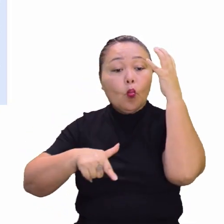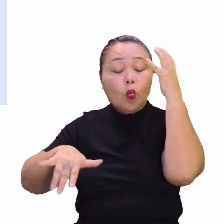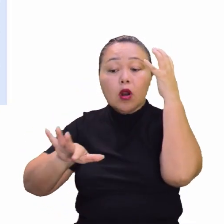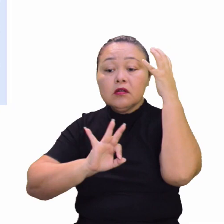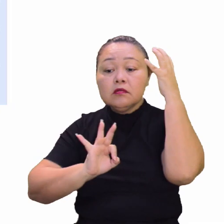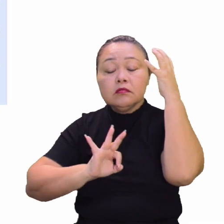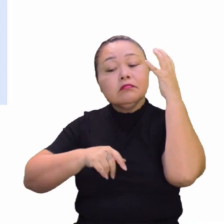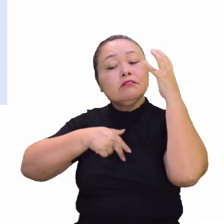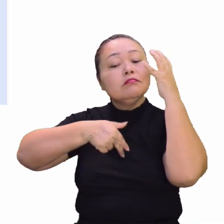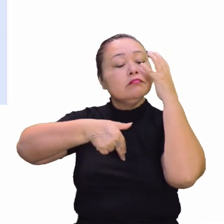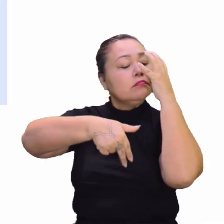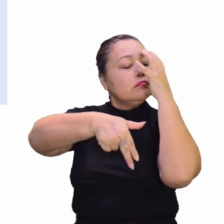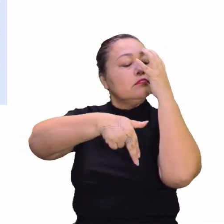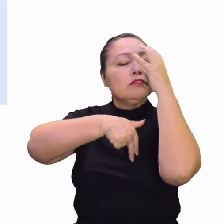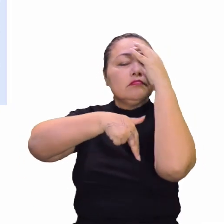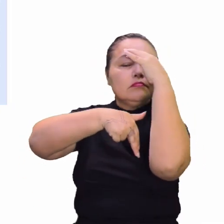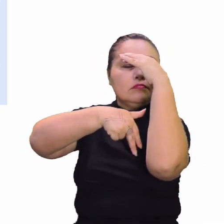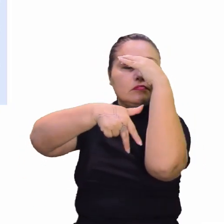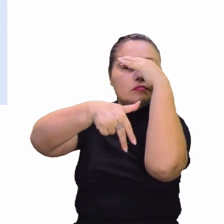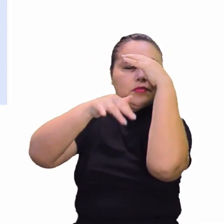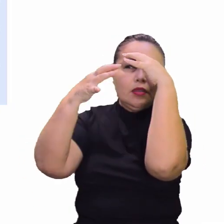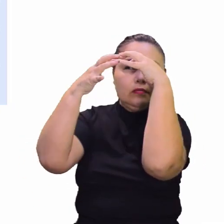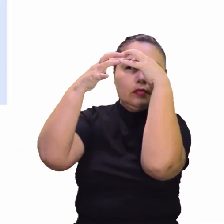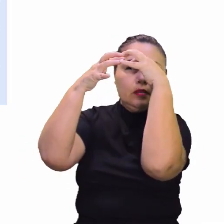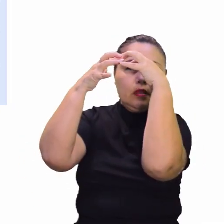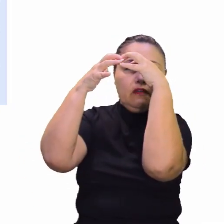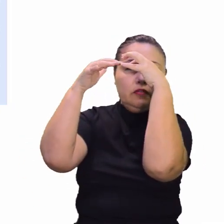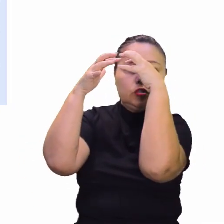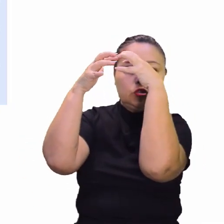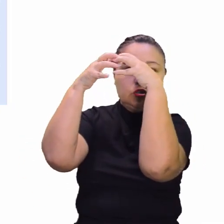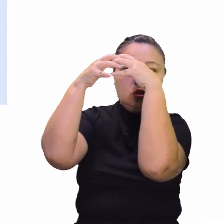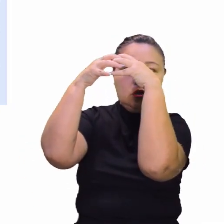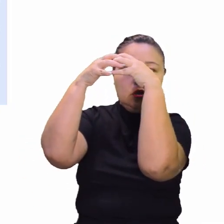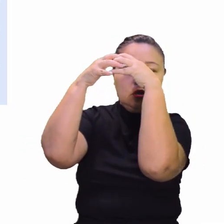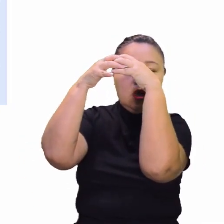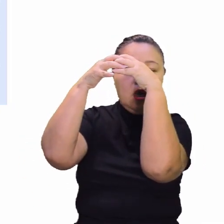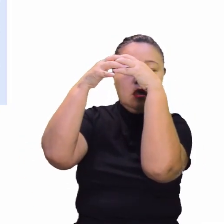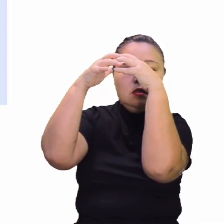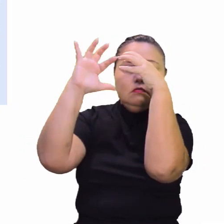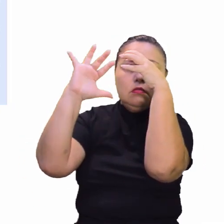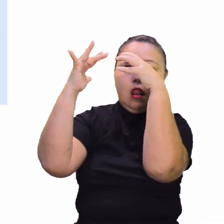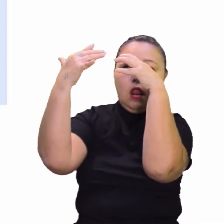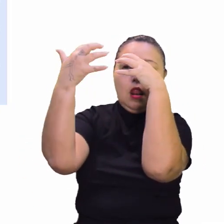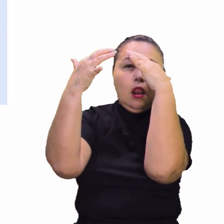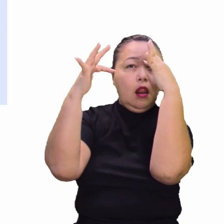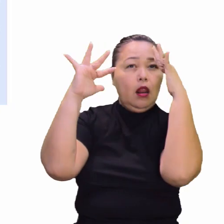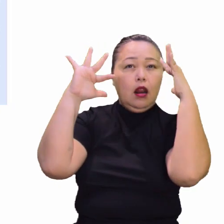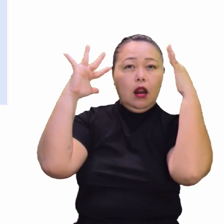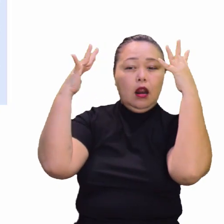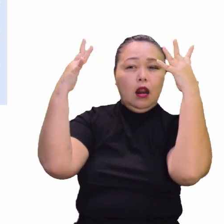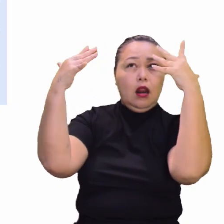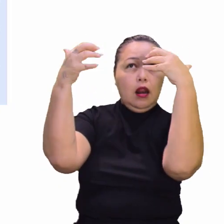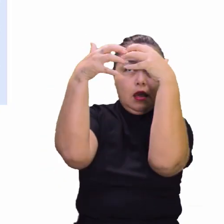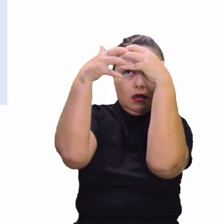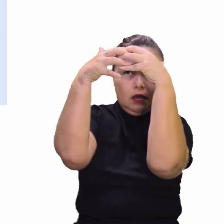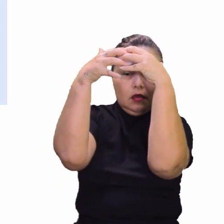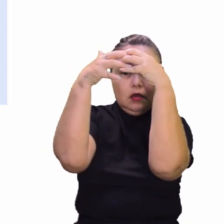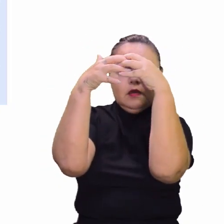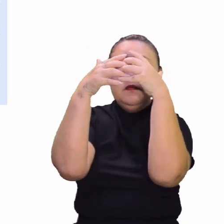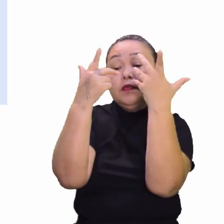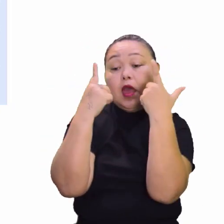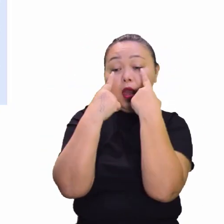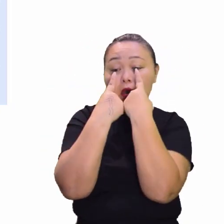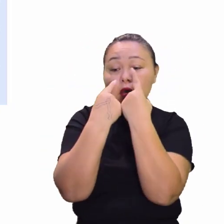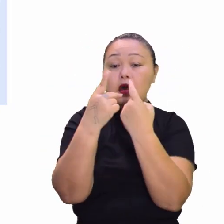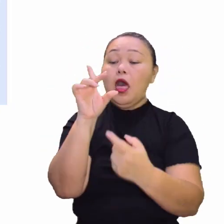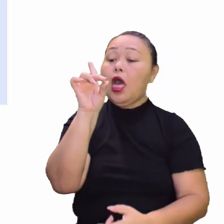de fácil caminhamento. Ela é fechada, né? Ela é fechada. Fechada. E algo bem interessante sobre a